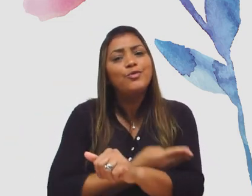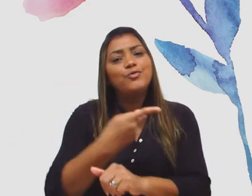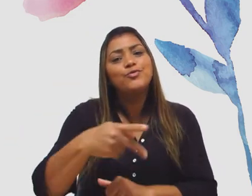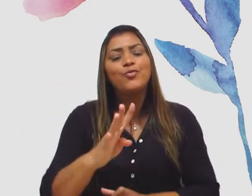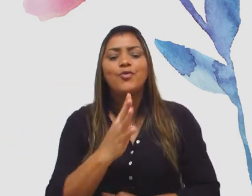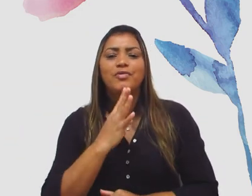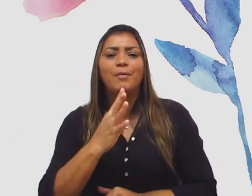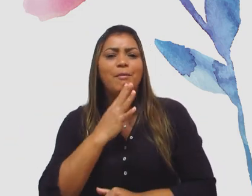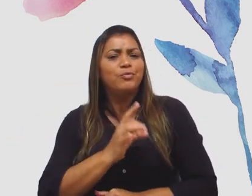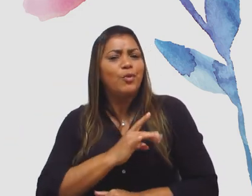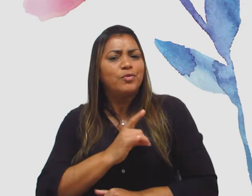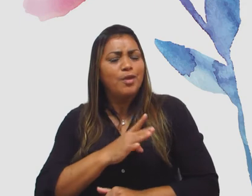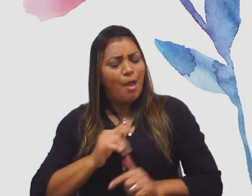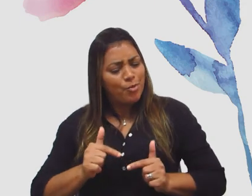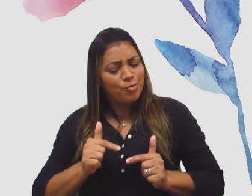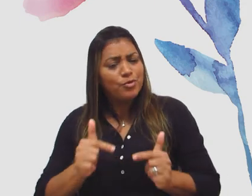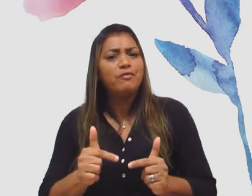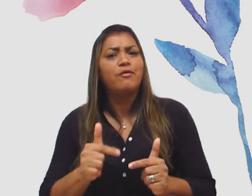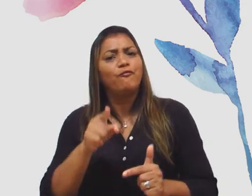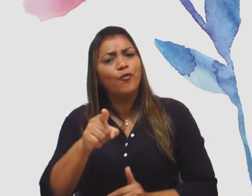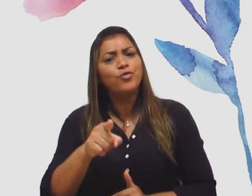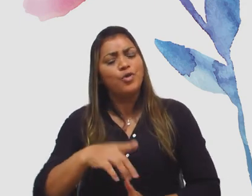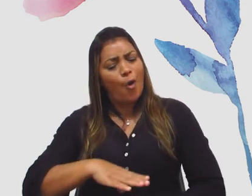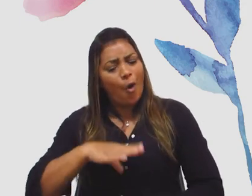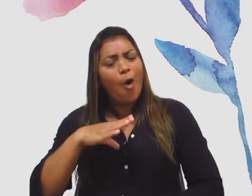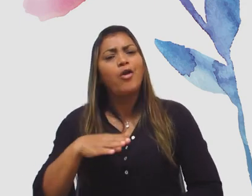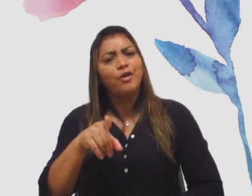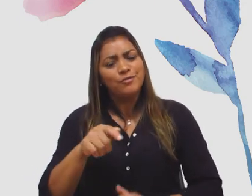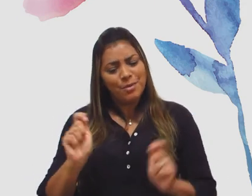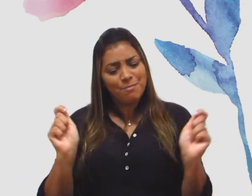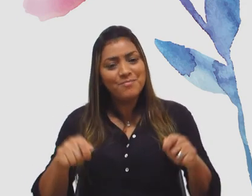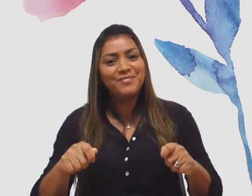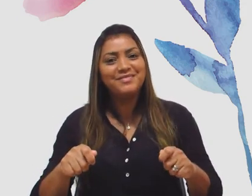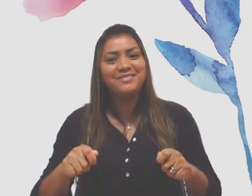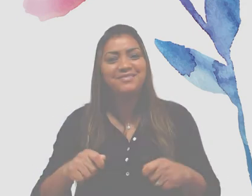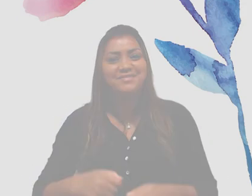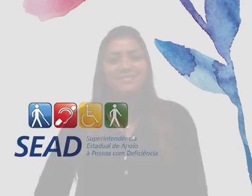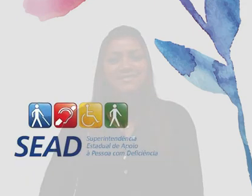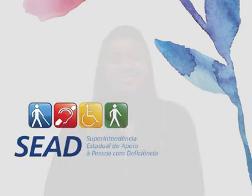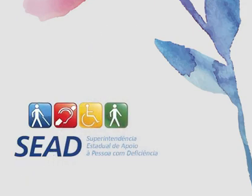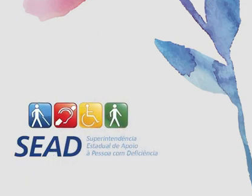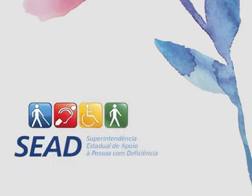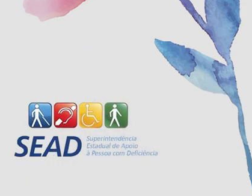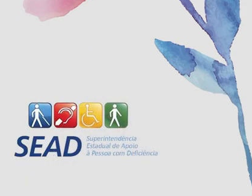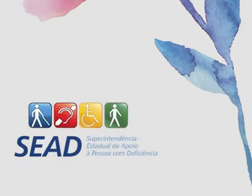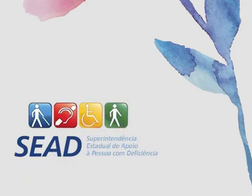fortaleça seus conhecimentos e não tema os desafios. Encare o mundo sabendo o poder que tem.